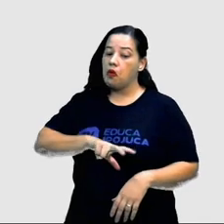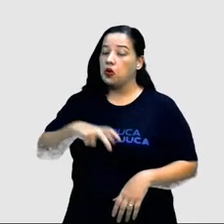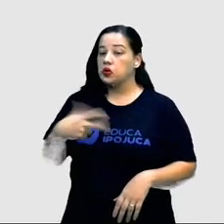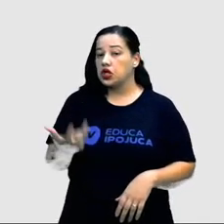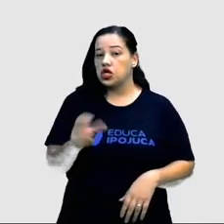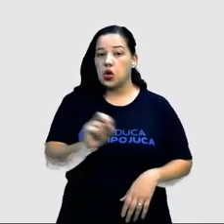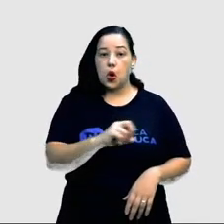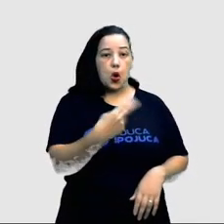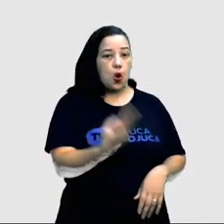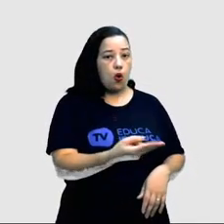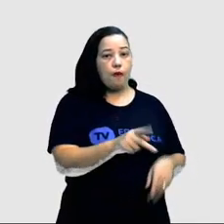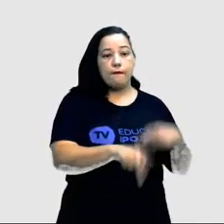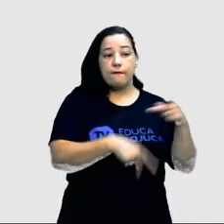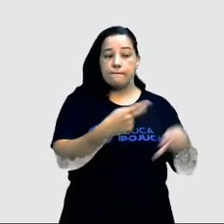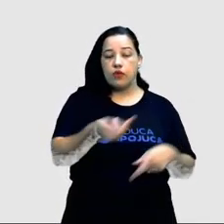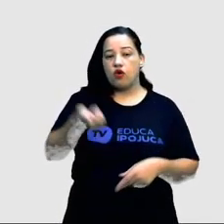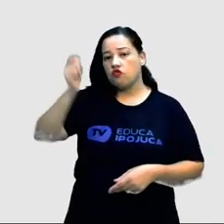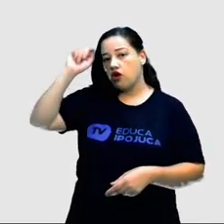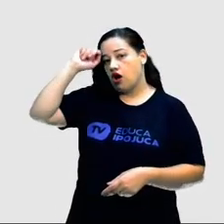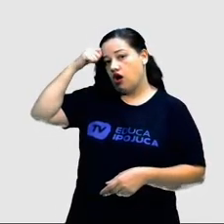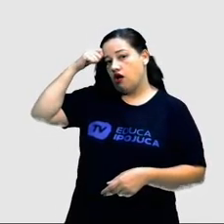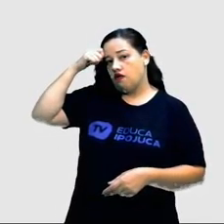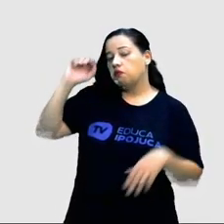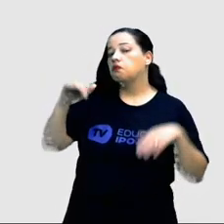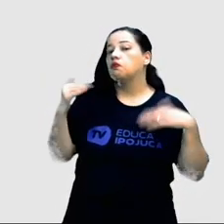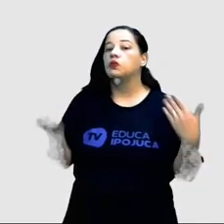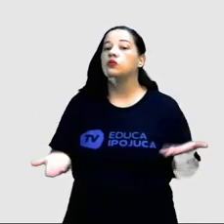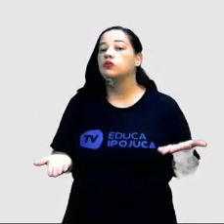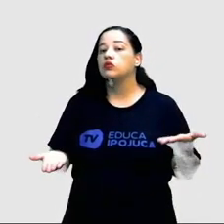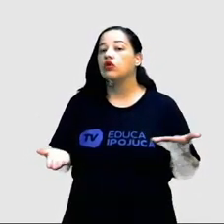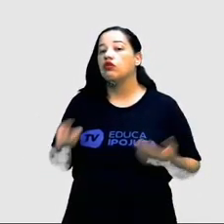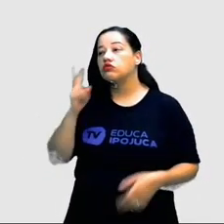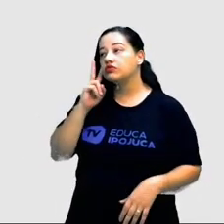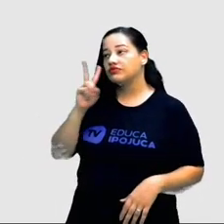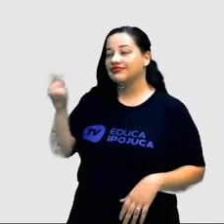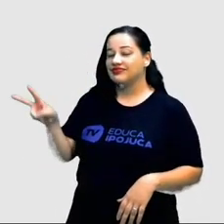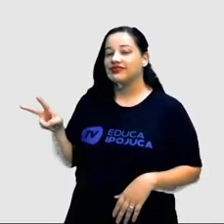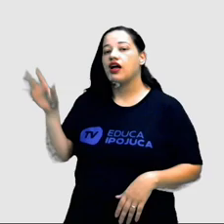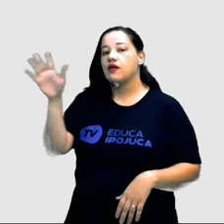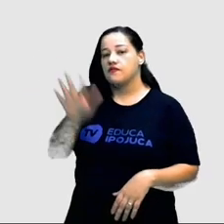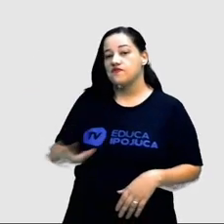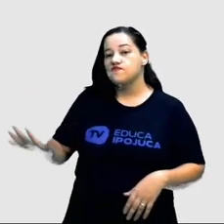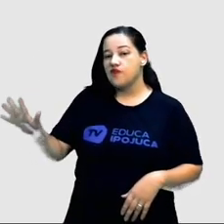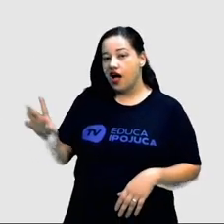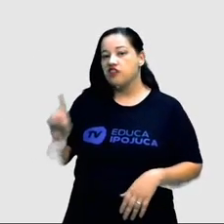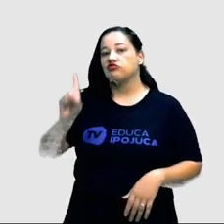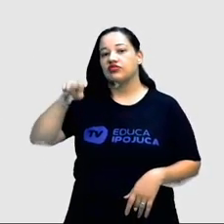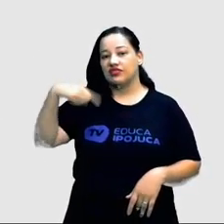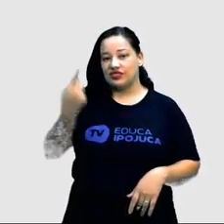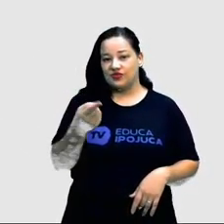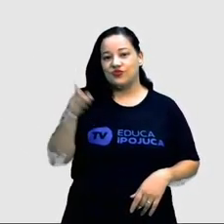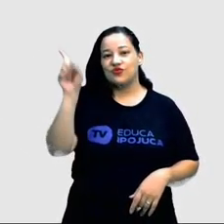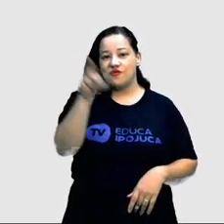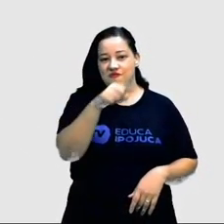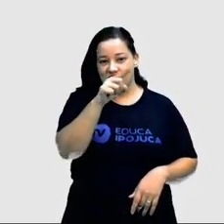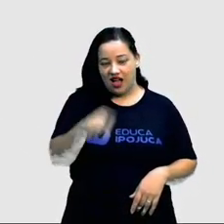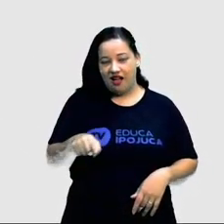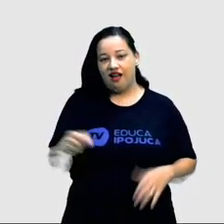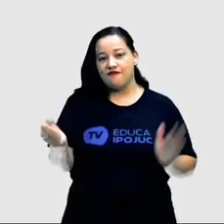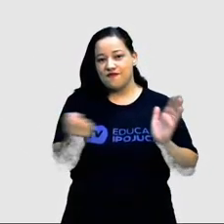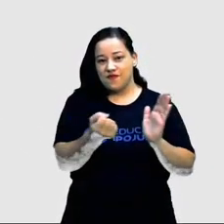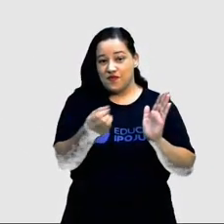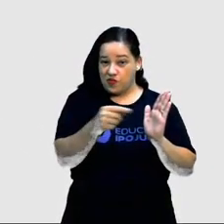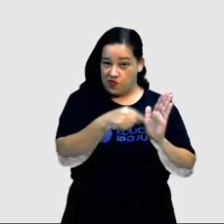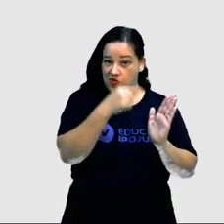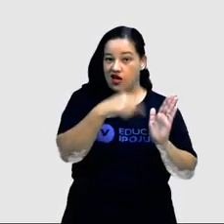africana? Observem bem a imagem e marquem qual das alternativas. A imagem mostrada é